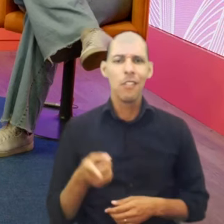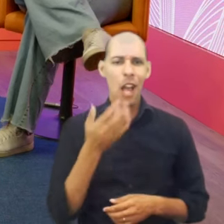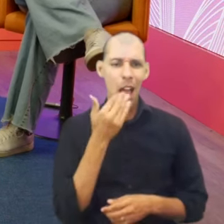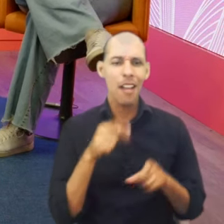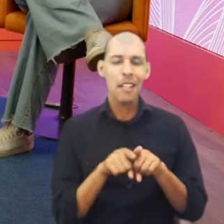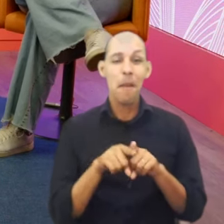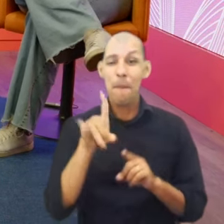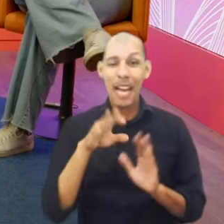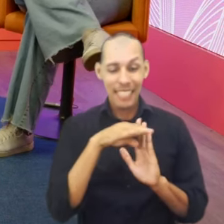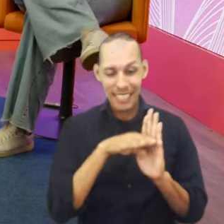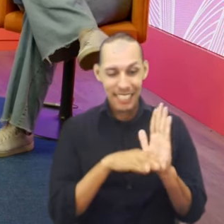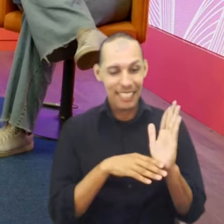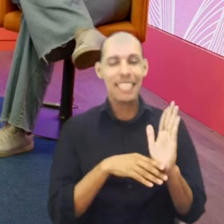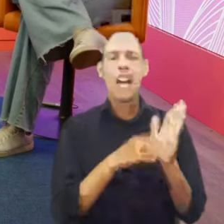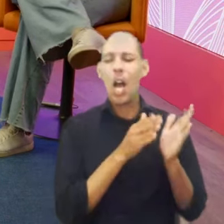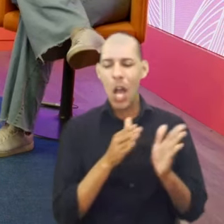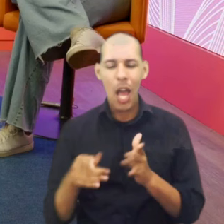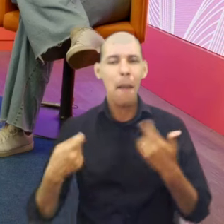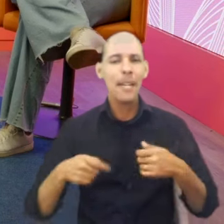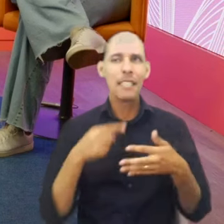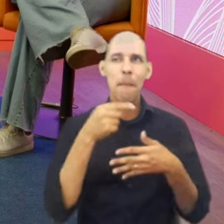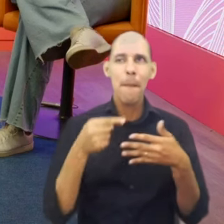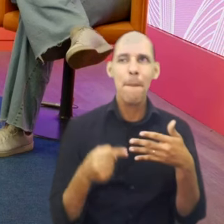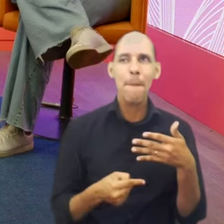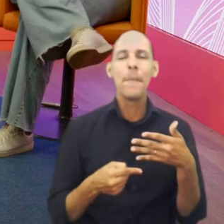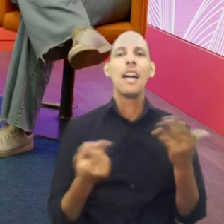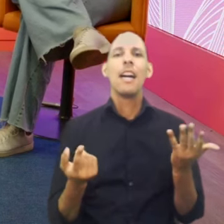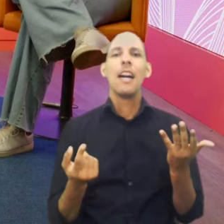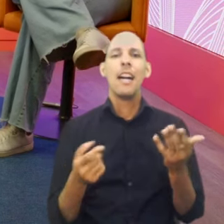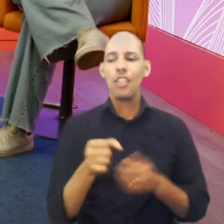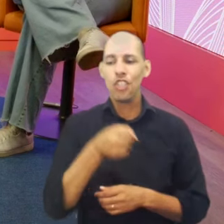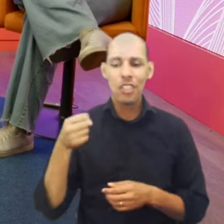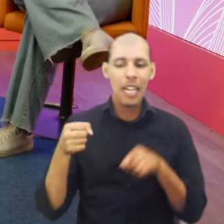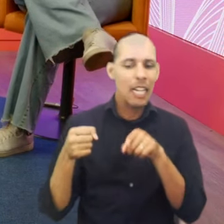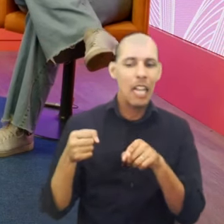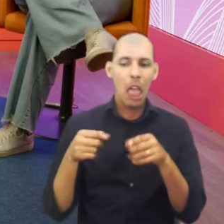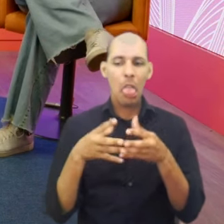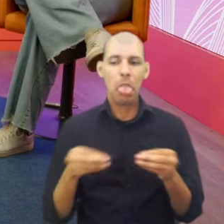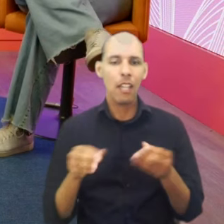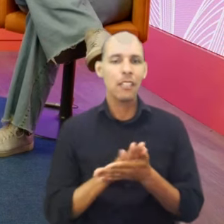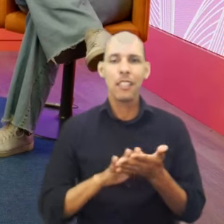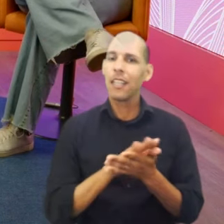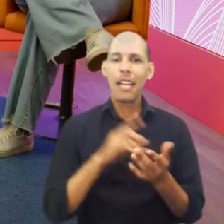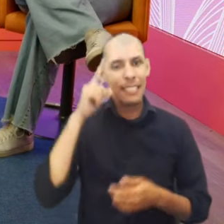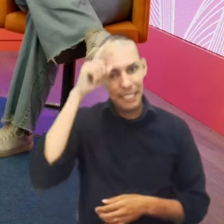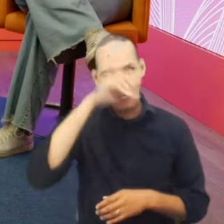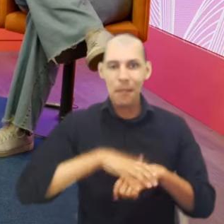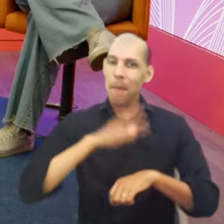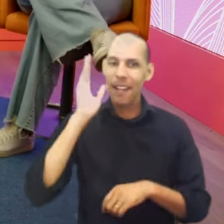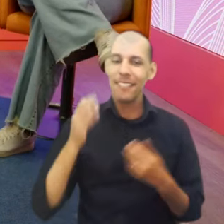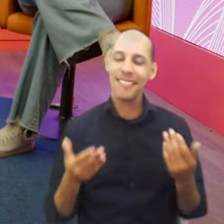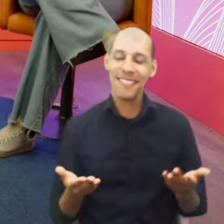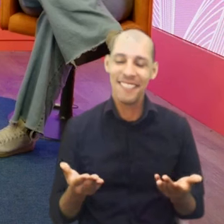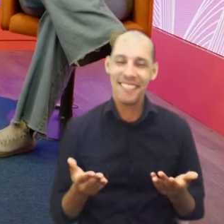comer. Agora, fazer a lista, organizar o tanto de comida que está na geladeira para não sobrar, para não estragar, para não, né? É muito mais desafiador, então.